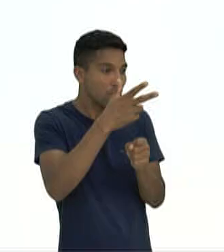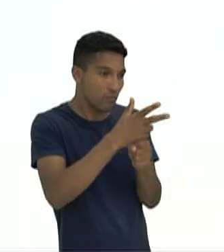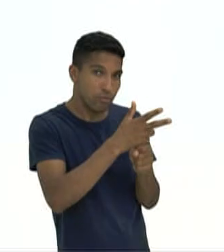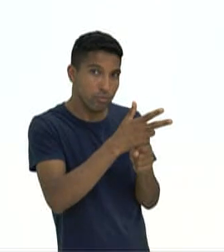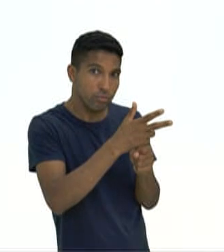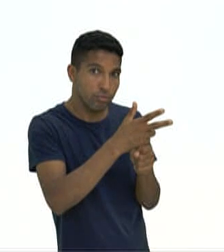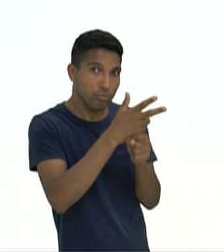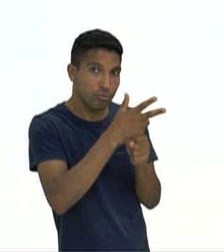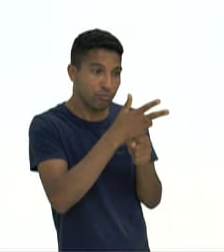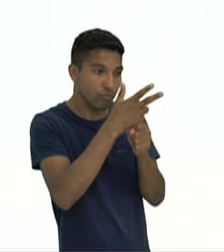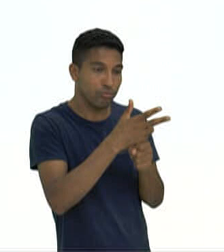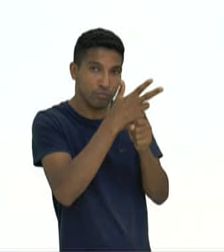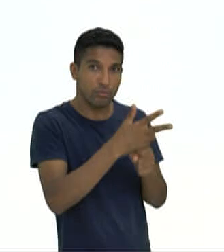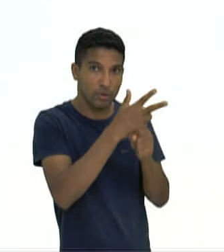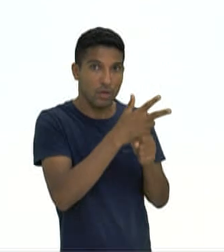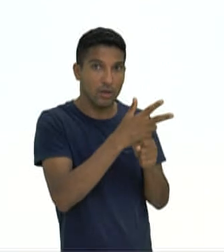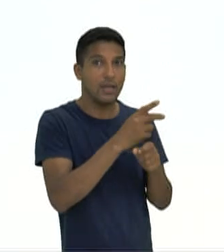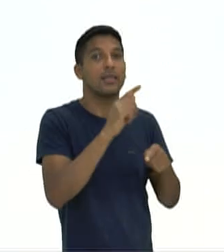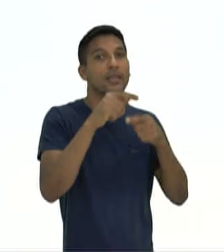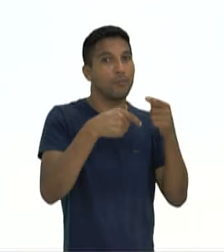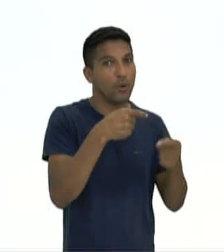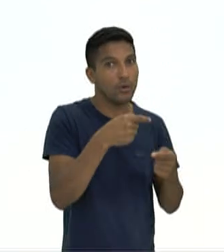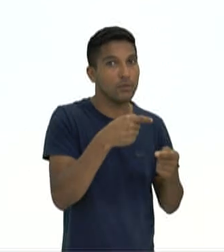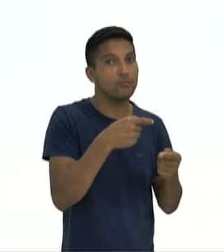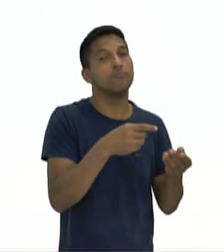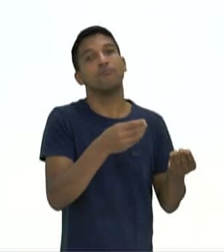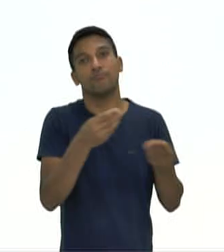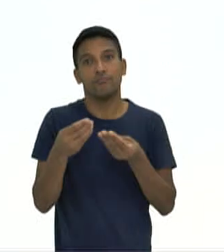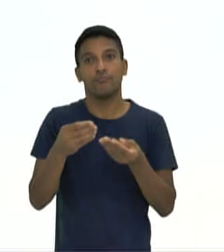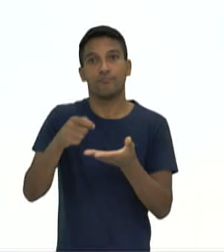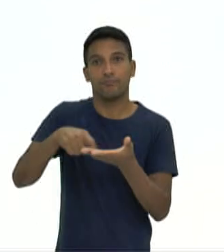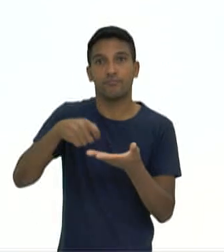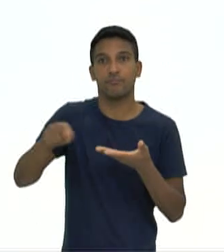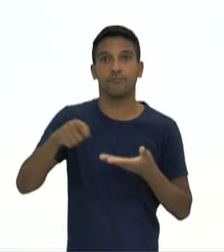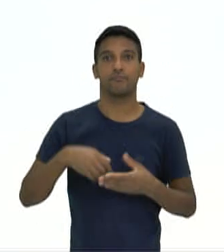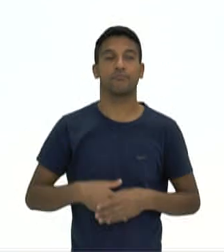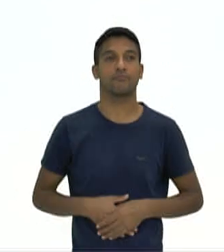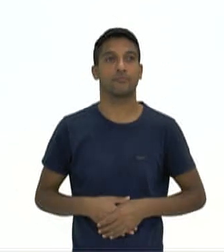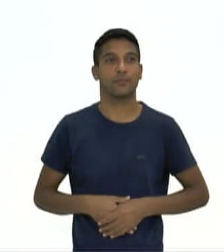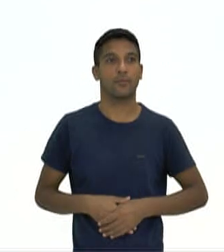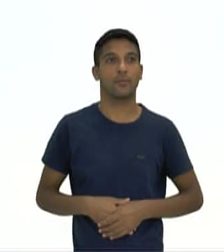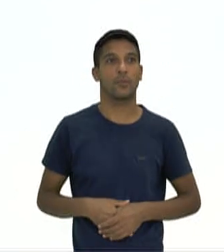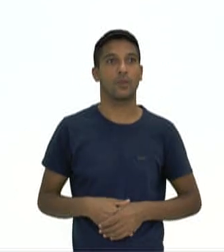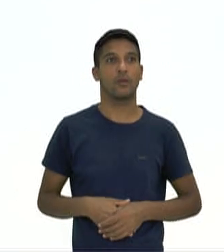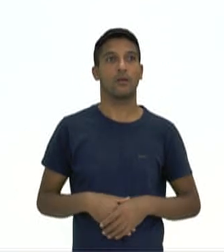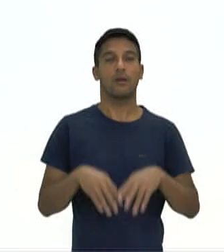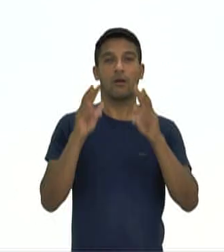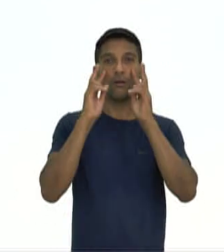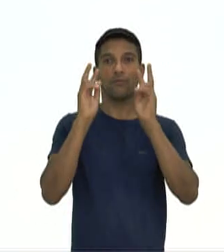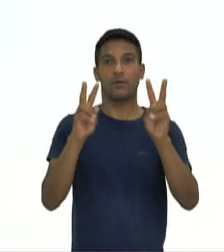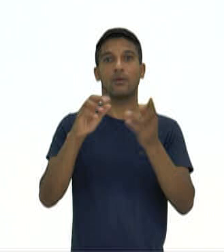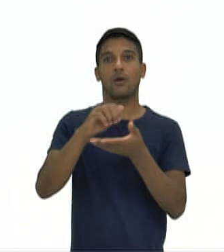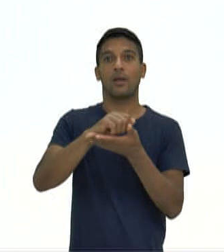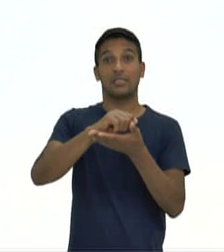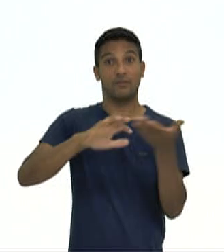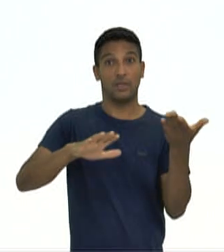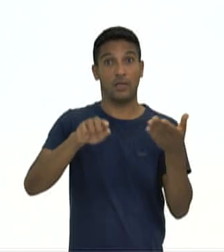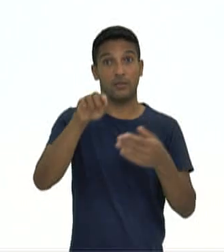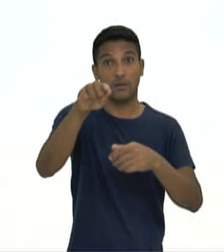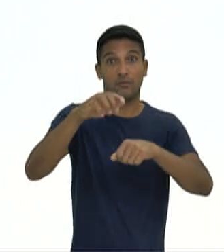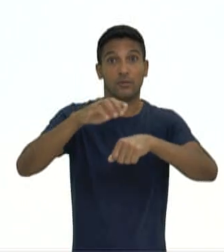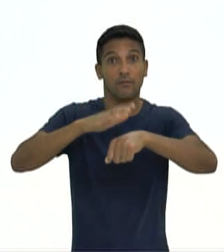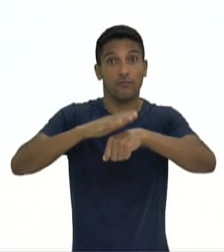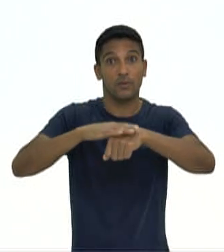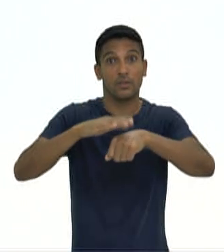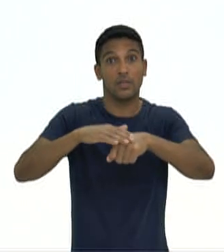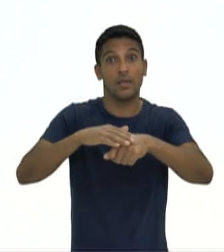padrão, inicie a entrevista apresentando o entrevistado, comece o roteiro de perguntas, com naturalidade e expressando